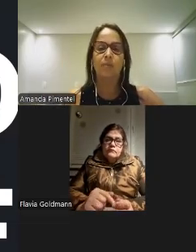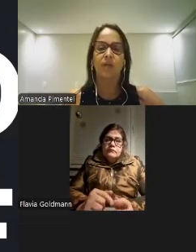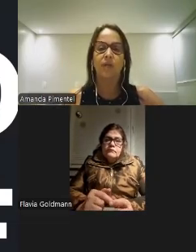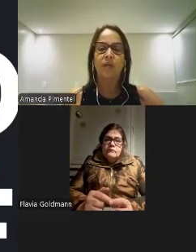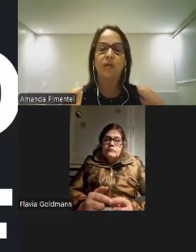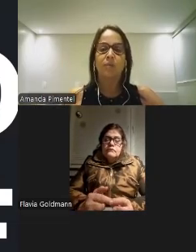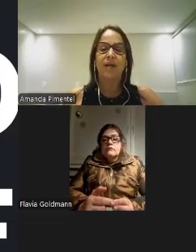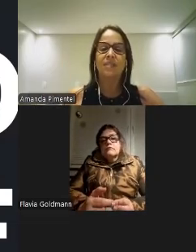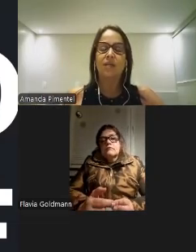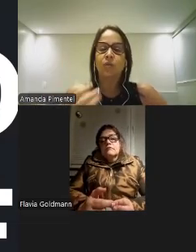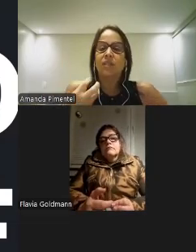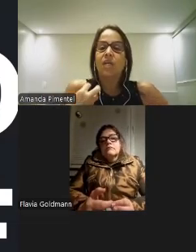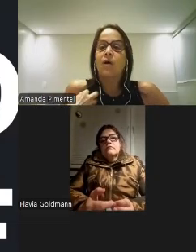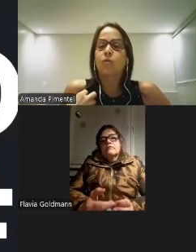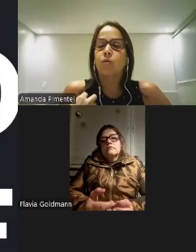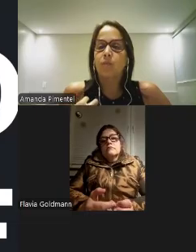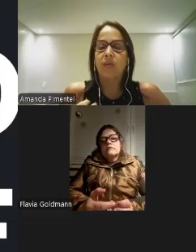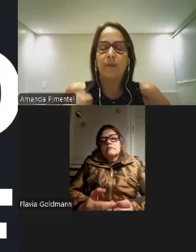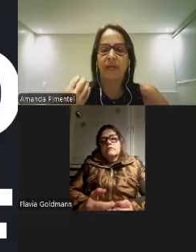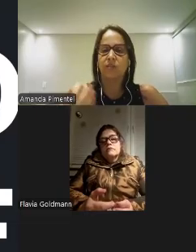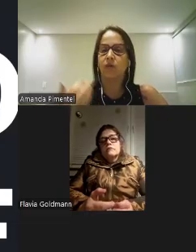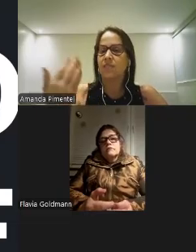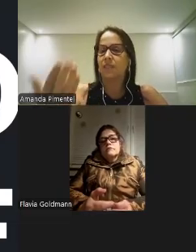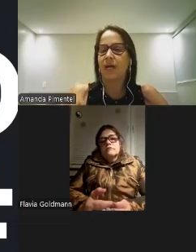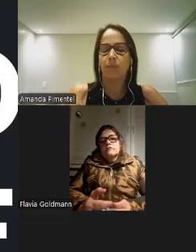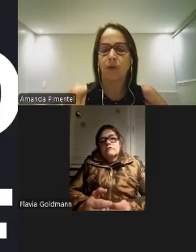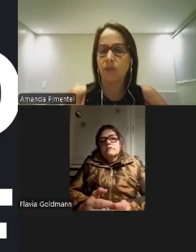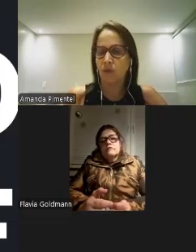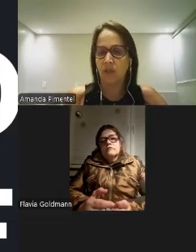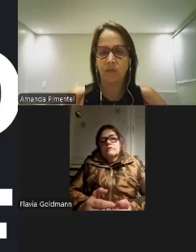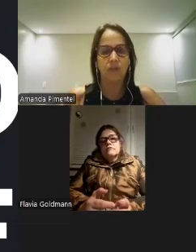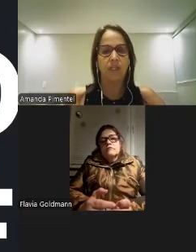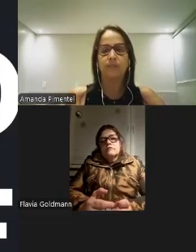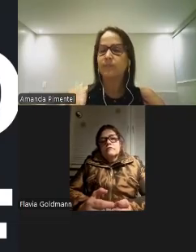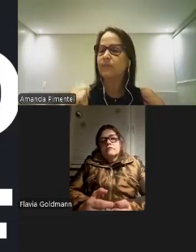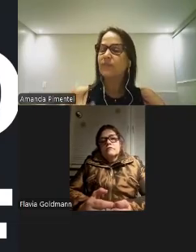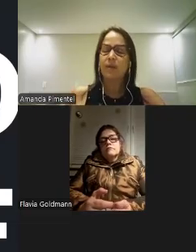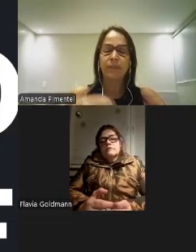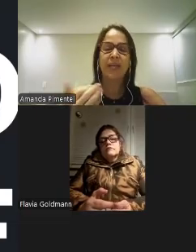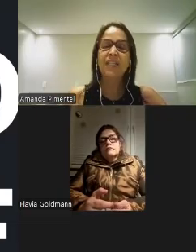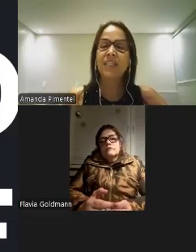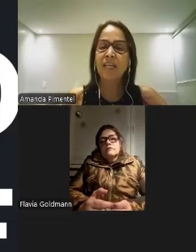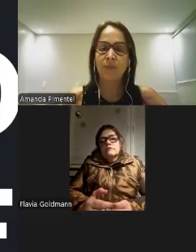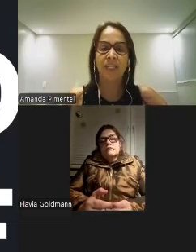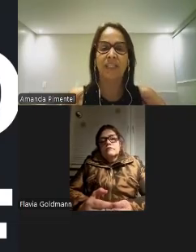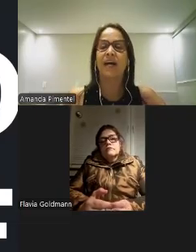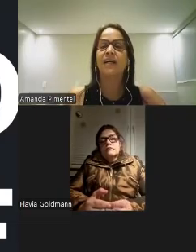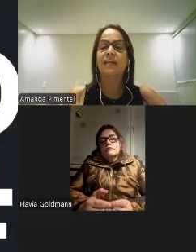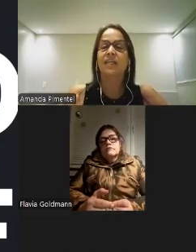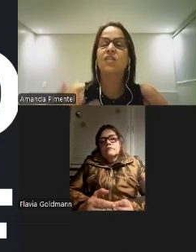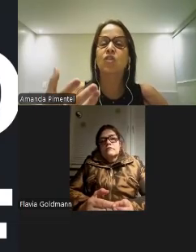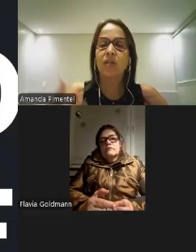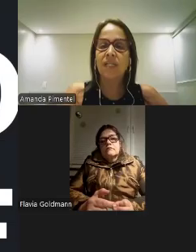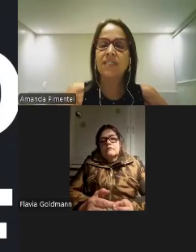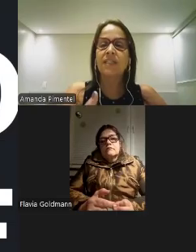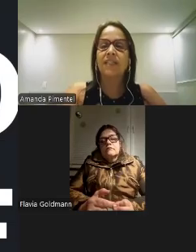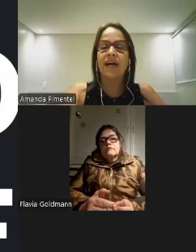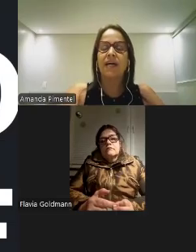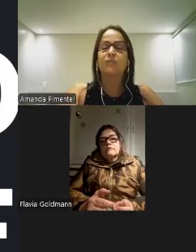médico na equipe, mas eu tenho autonomia para solicitar uma polissonografia, para interpretar